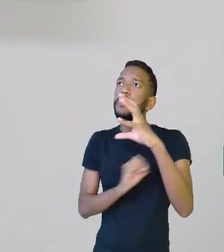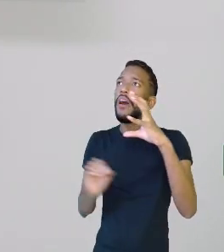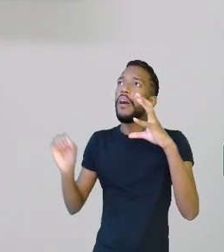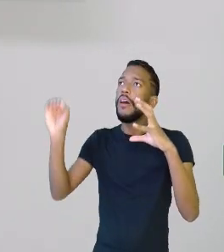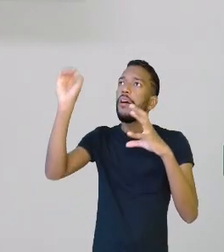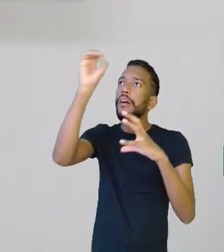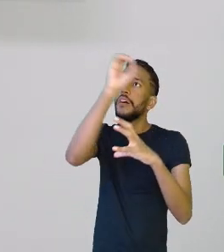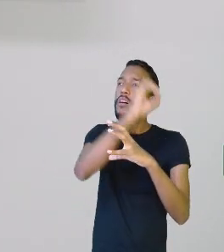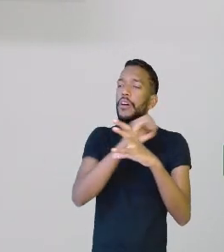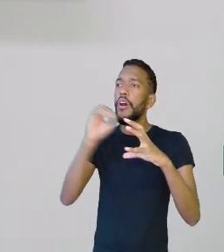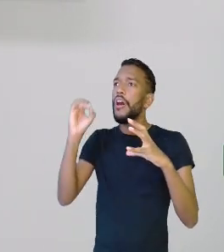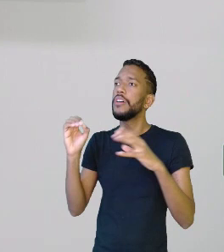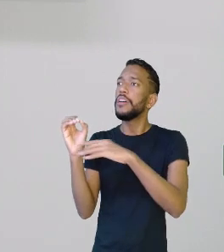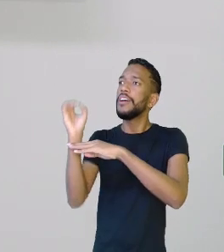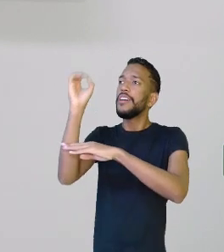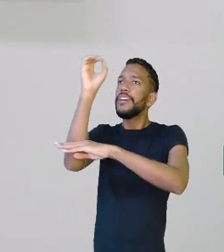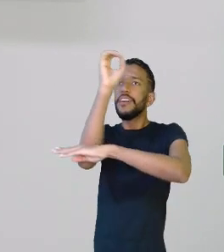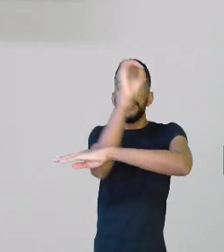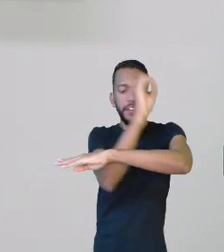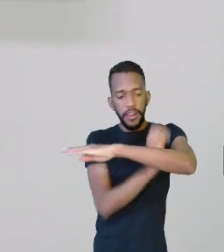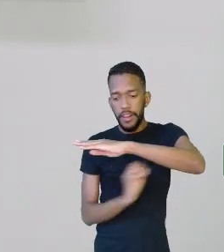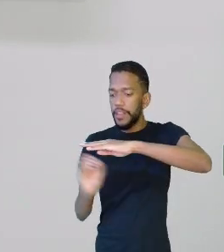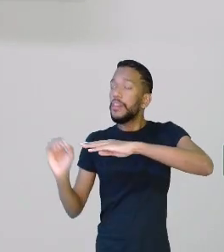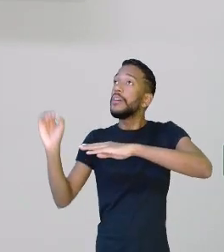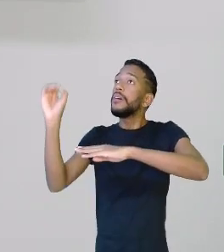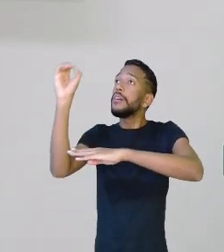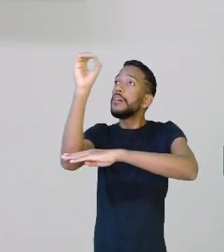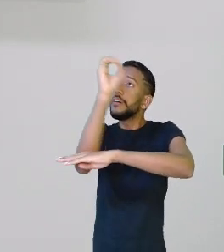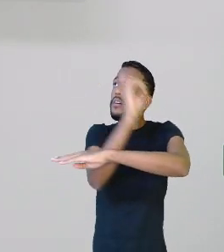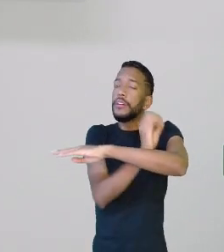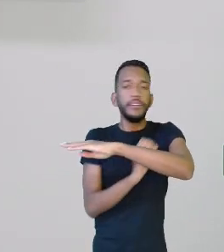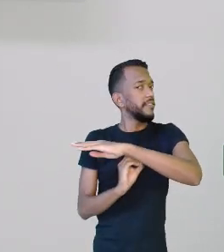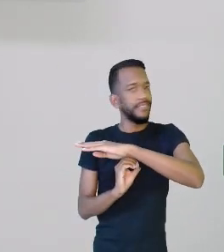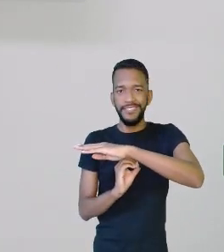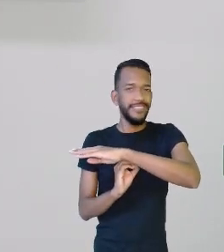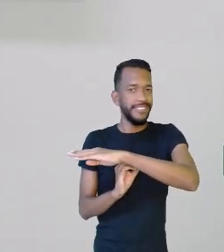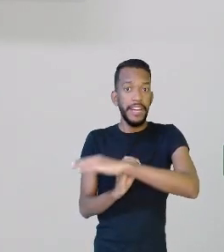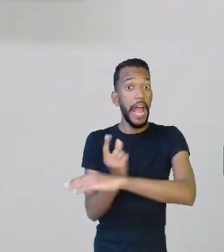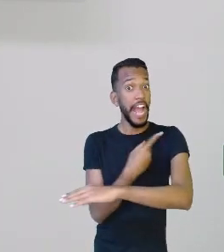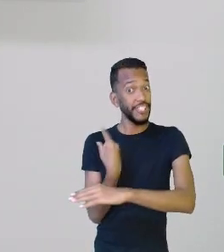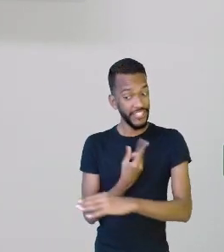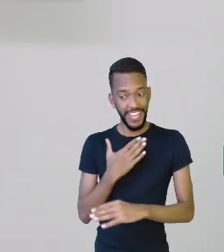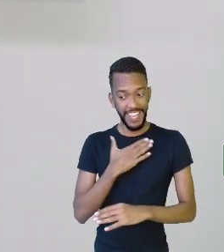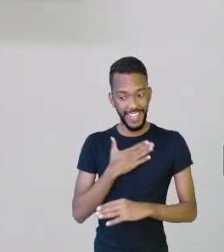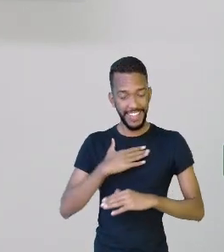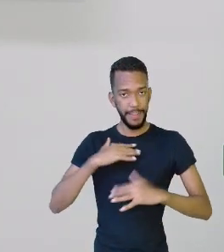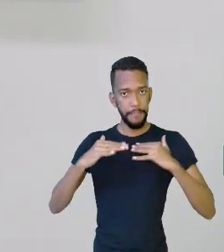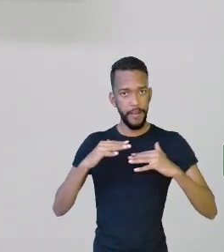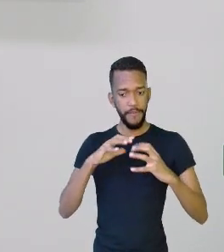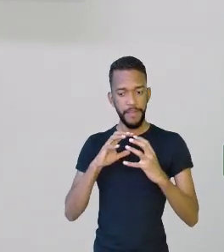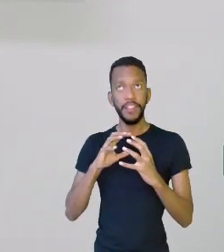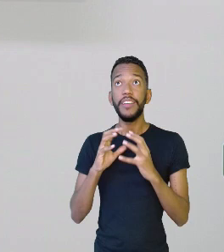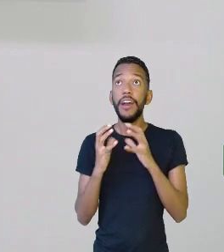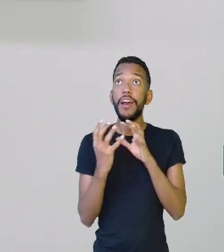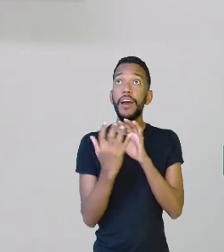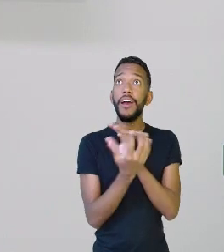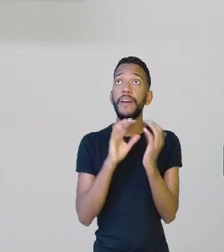leste para oeste. Mas, na verdade, quem está girando, quem está fazendo o movimento é o planeta.